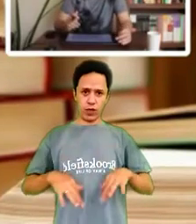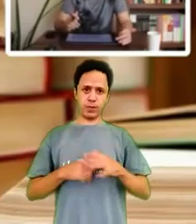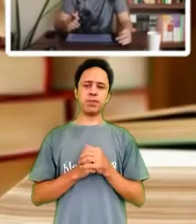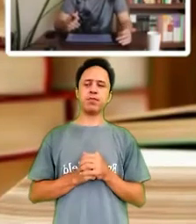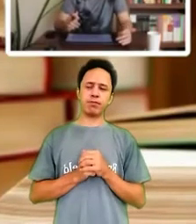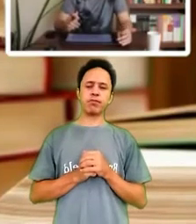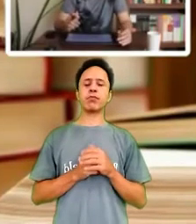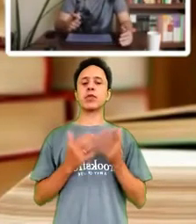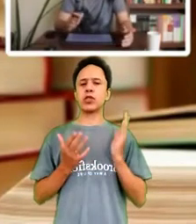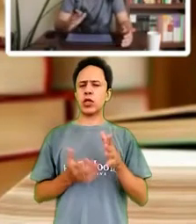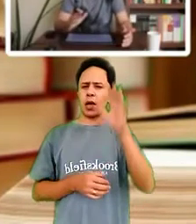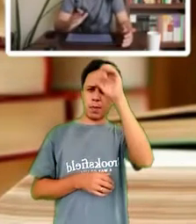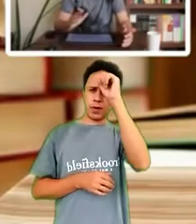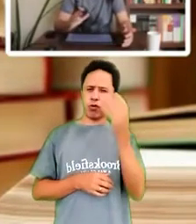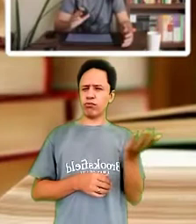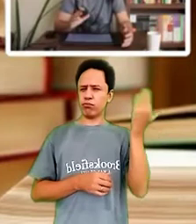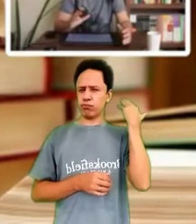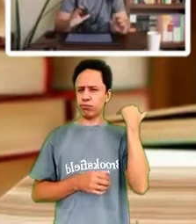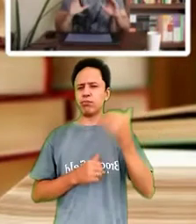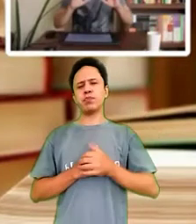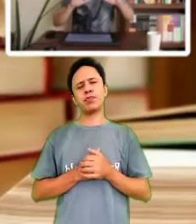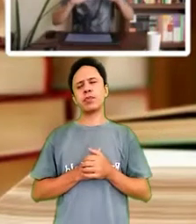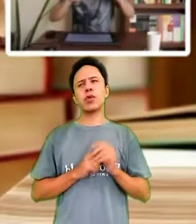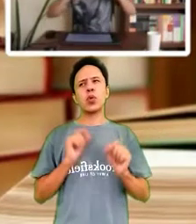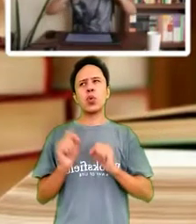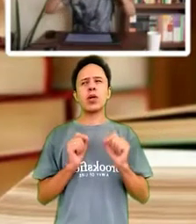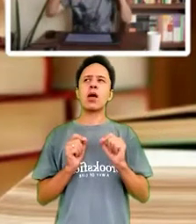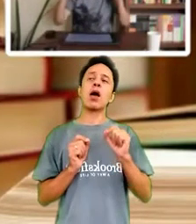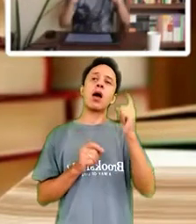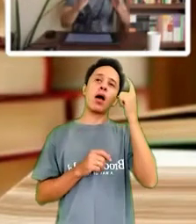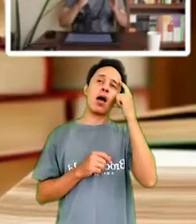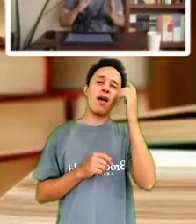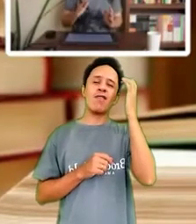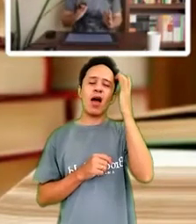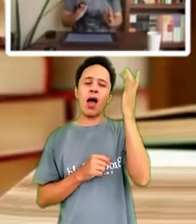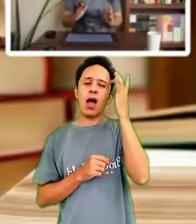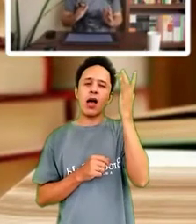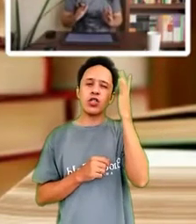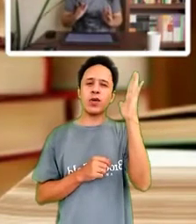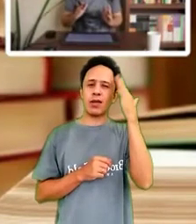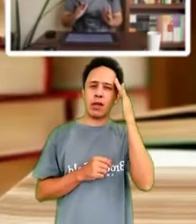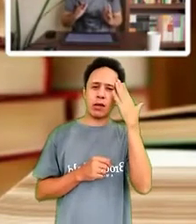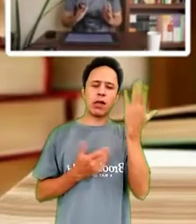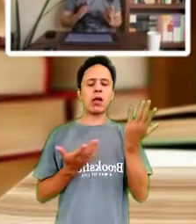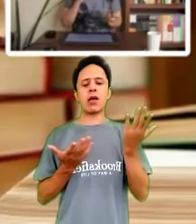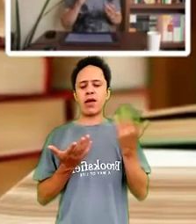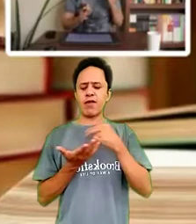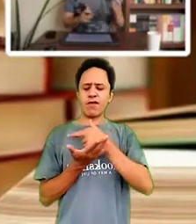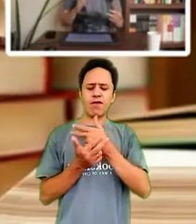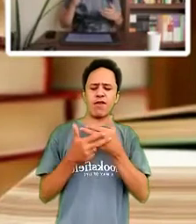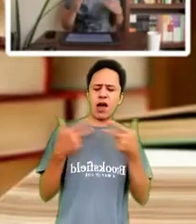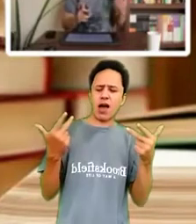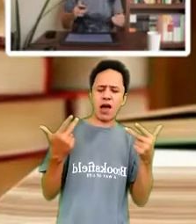em que a gente precisa dar uma, digamos assim, uma construção fácil de entender. Trabalhar